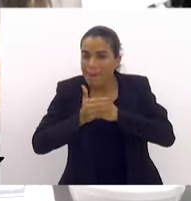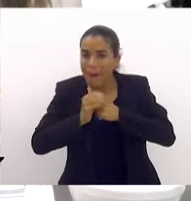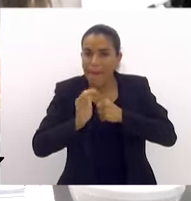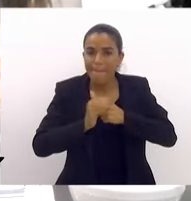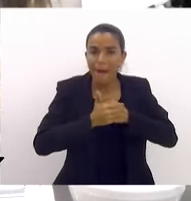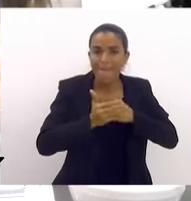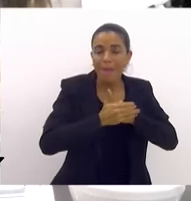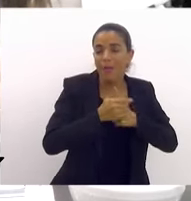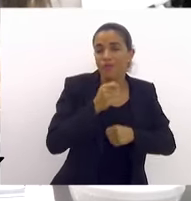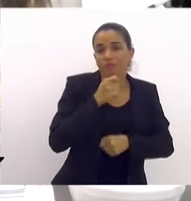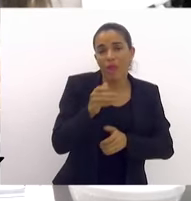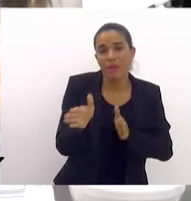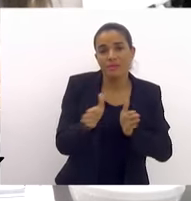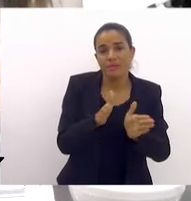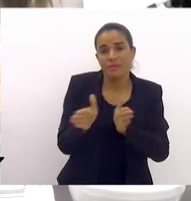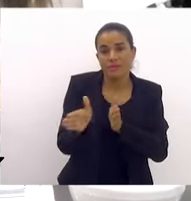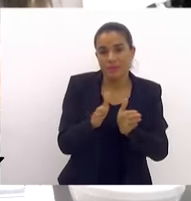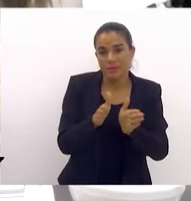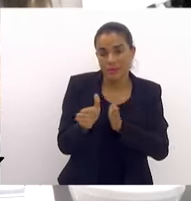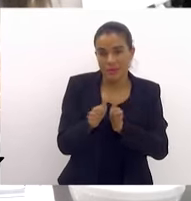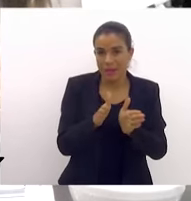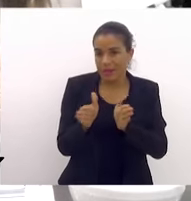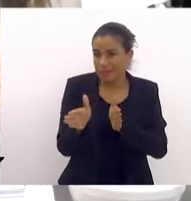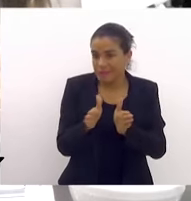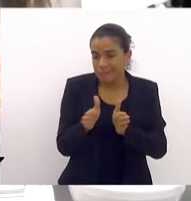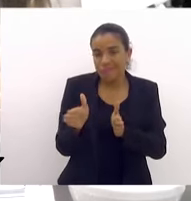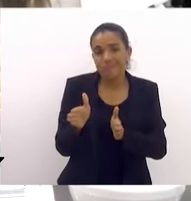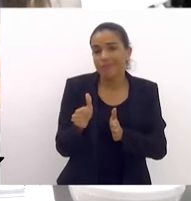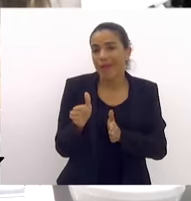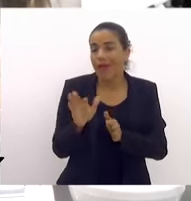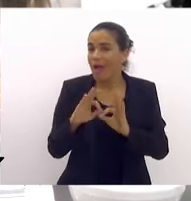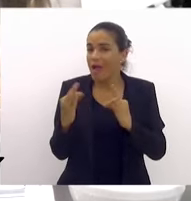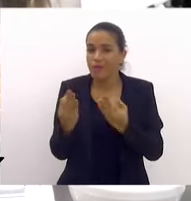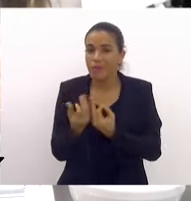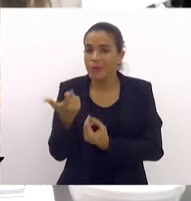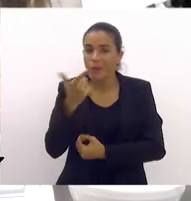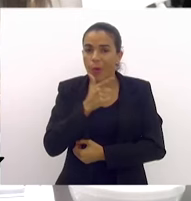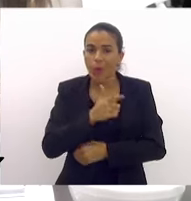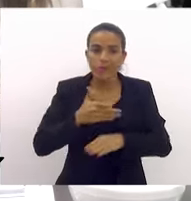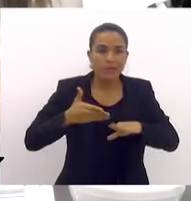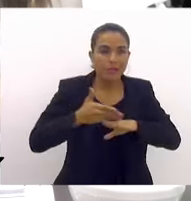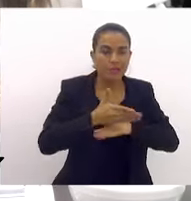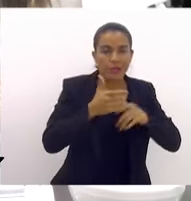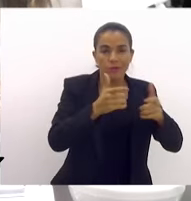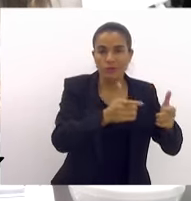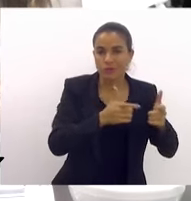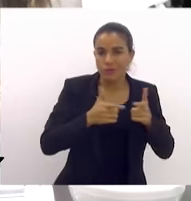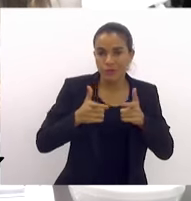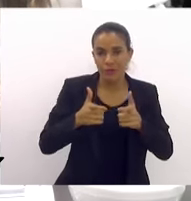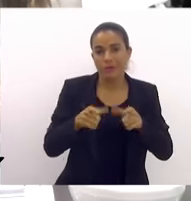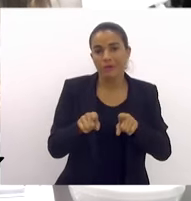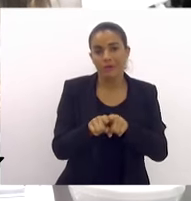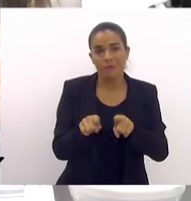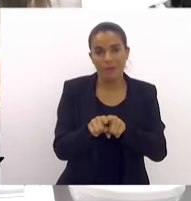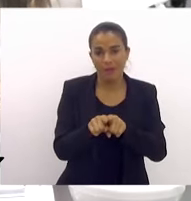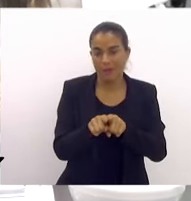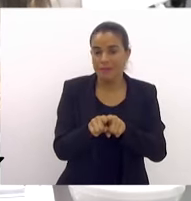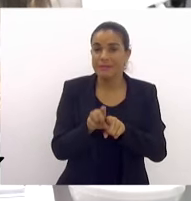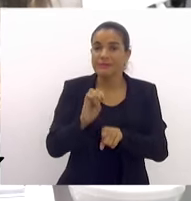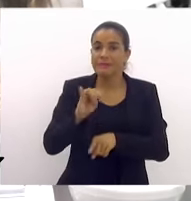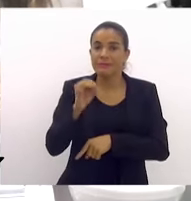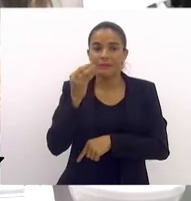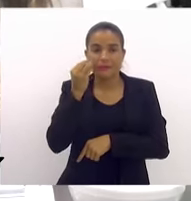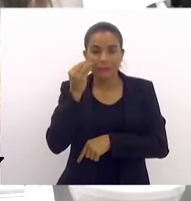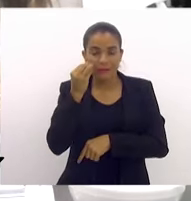não têm acesso... As pessoas, os pais não conseguem chegar nos lugares, não conseguem, ou se tentam colocar os filhos